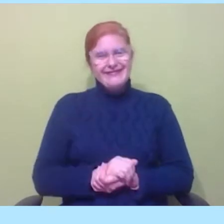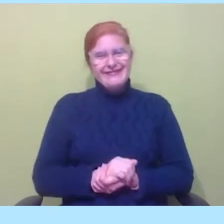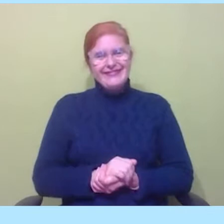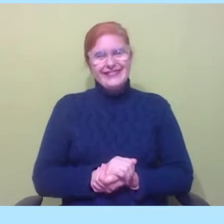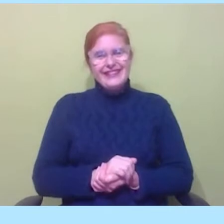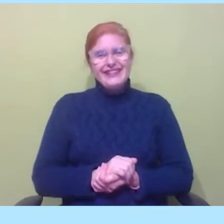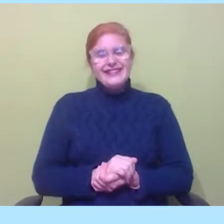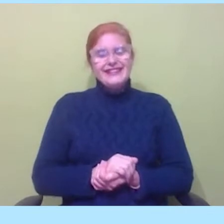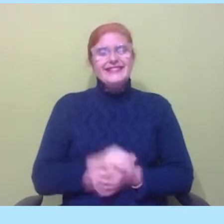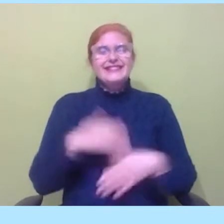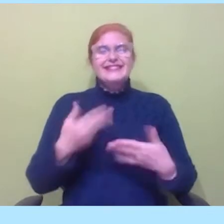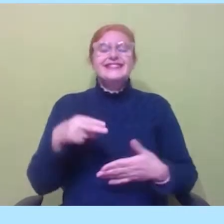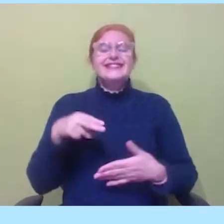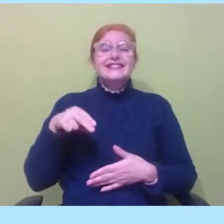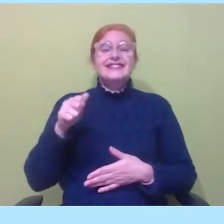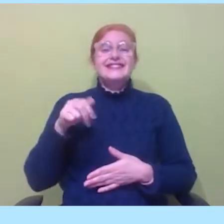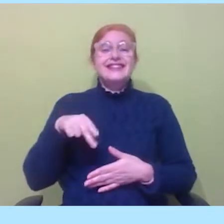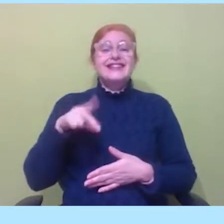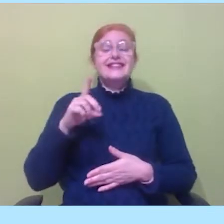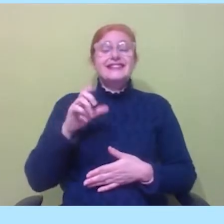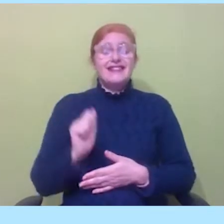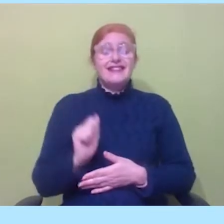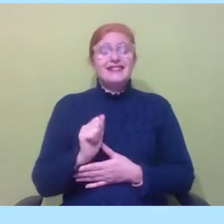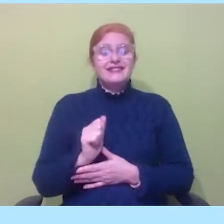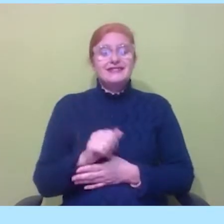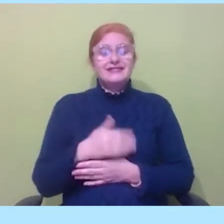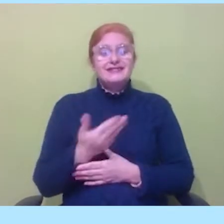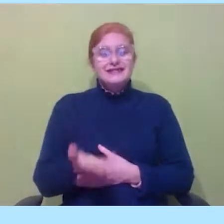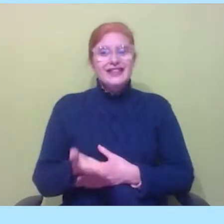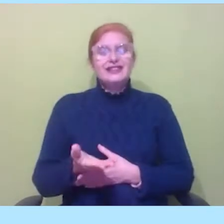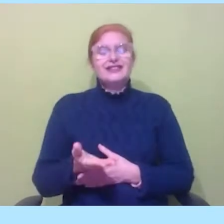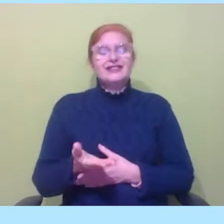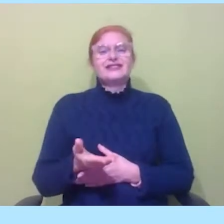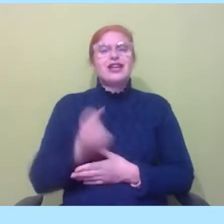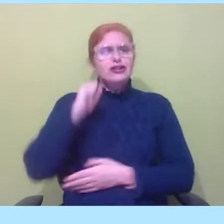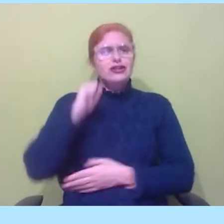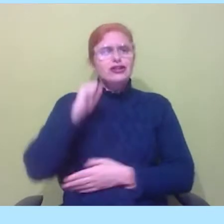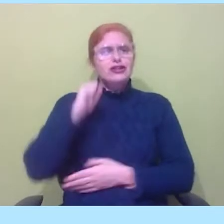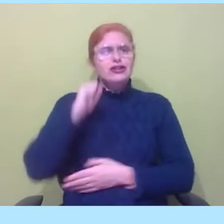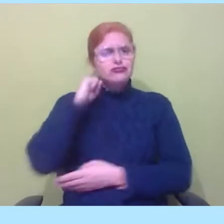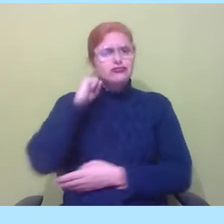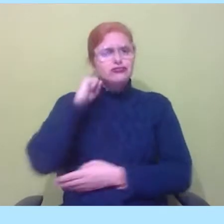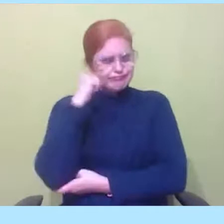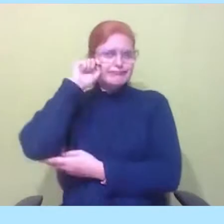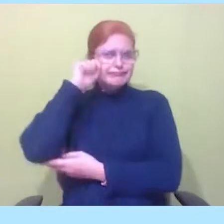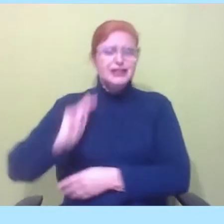Nanda é uma ativista negra, travesti,